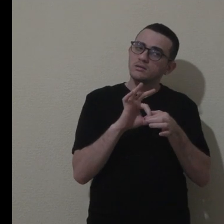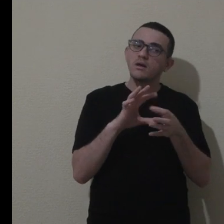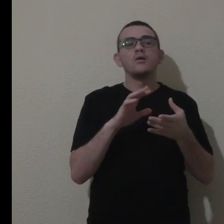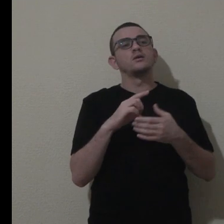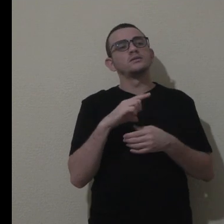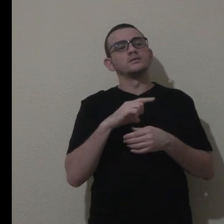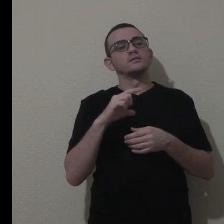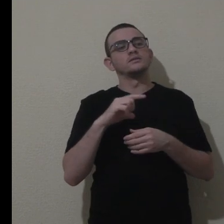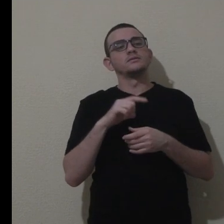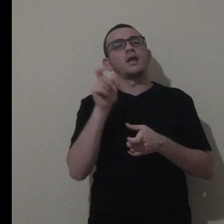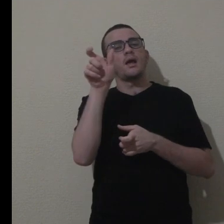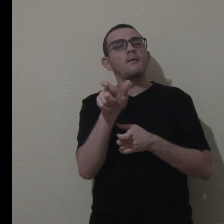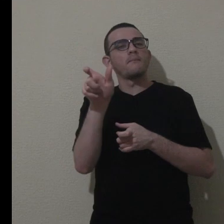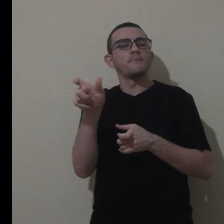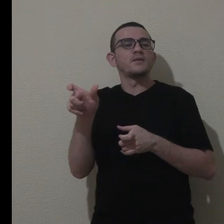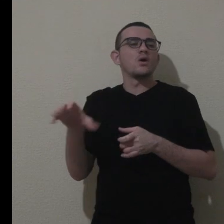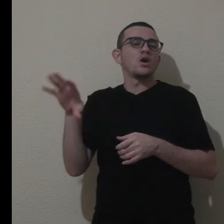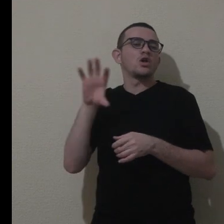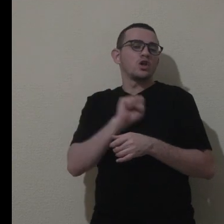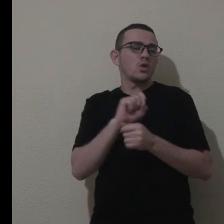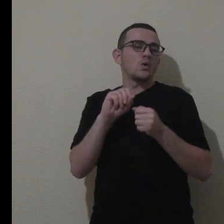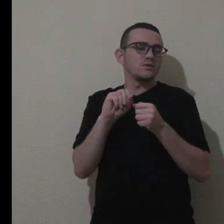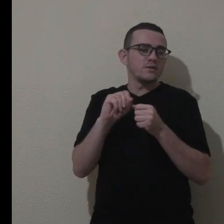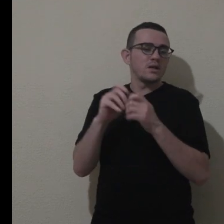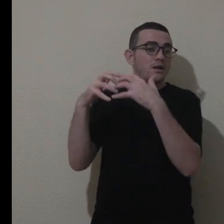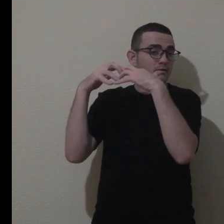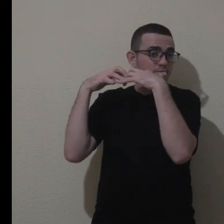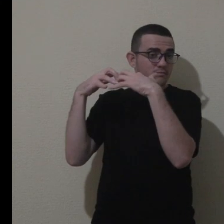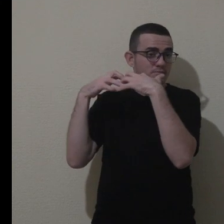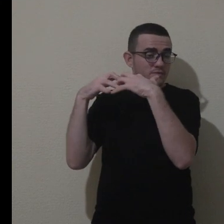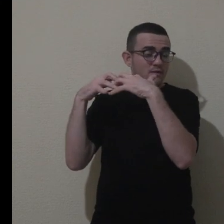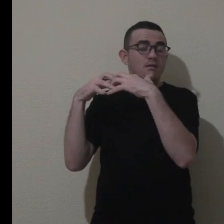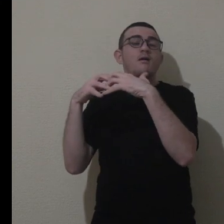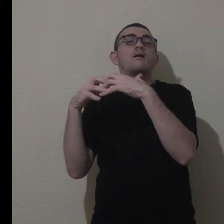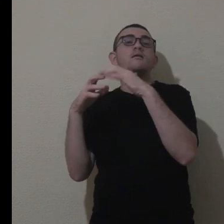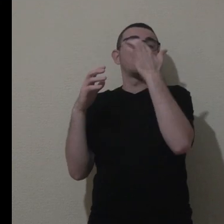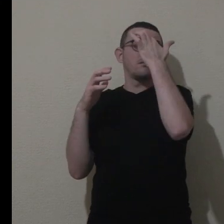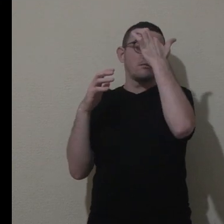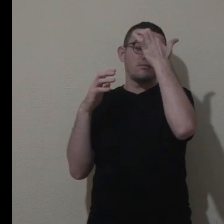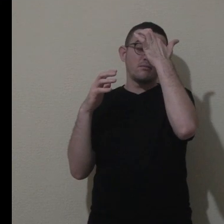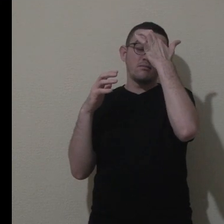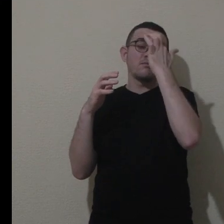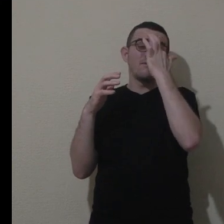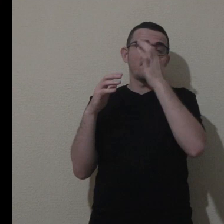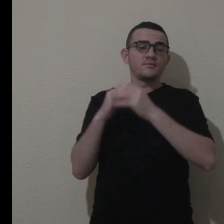muitos, claro, pessoal que gosta muito do cérebro, está bastante em evidência, tá?